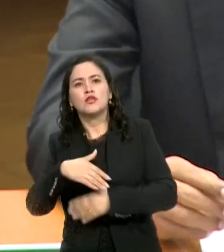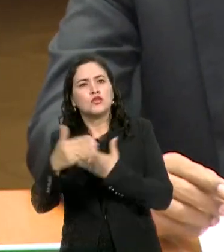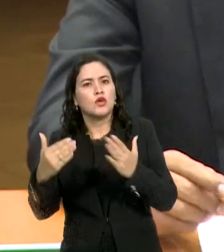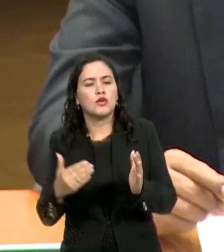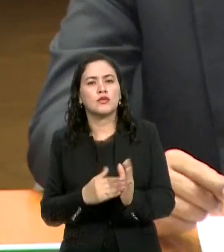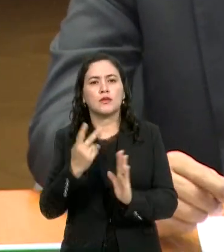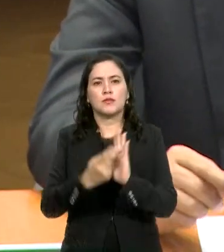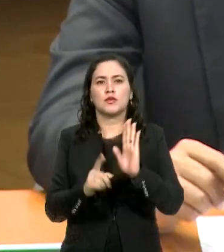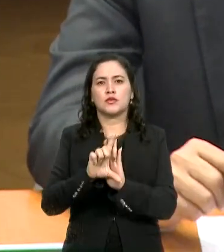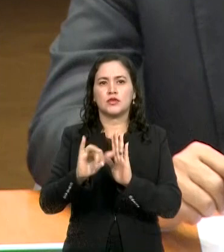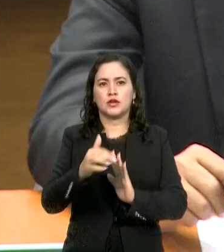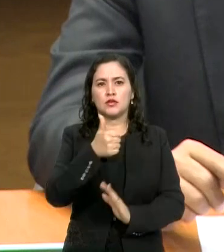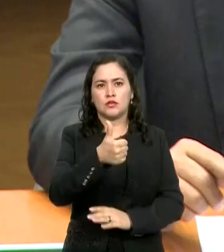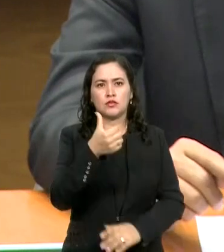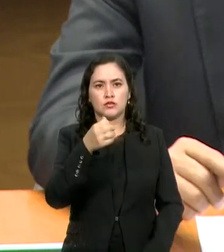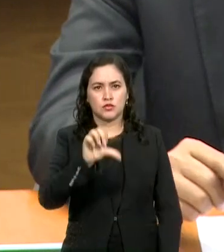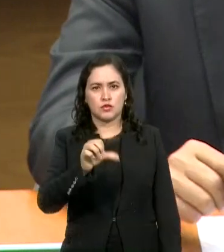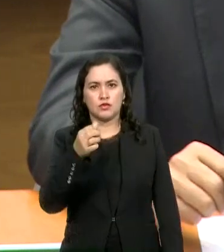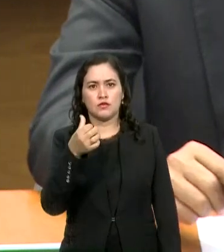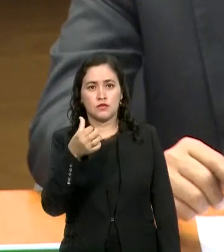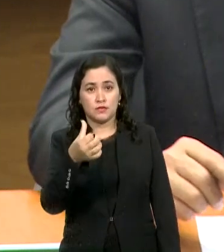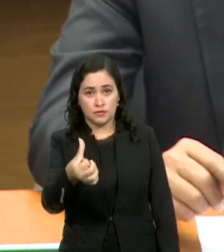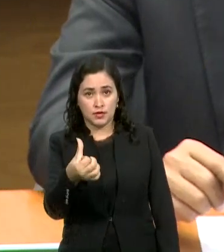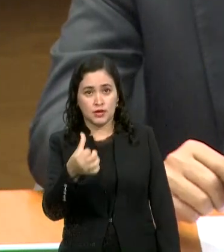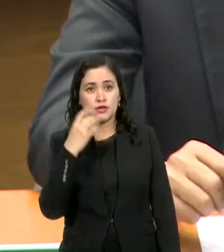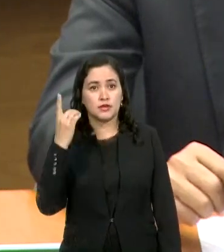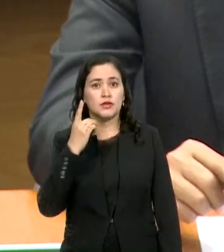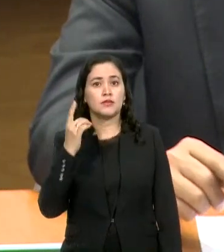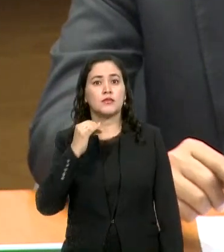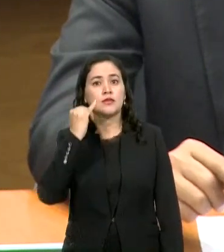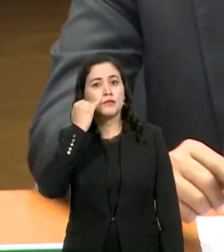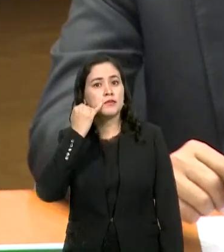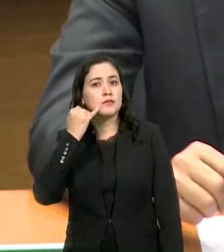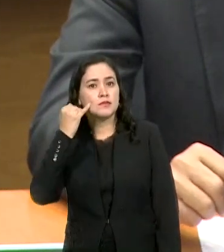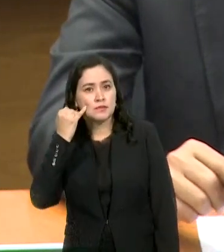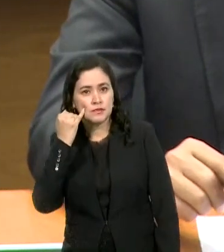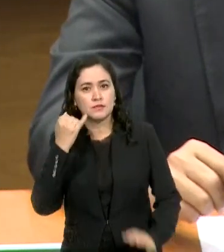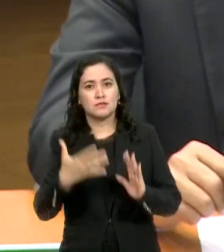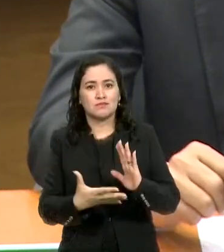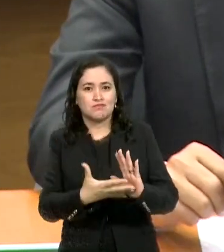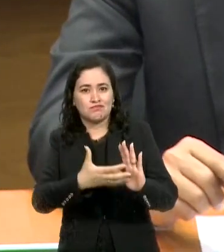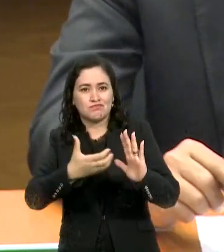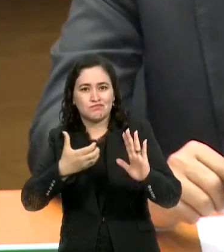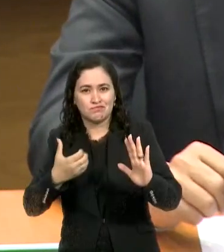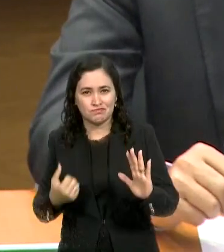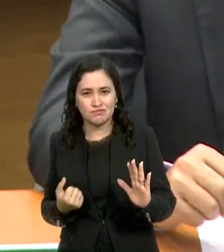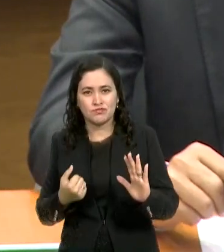requerimento 268, de autoria do deputado Hélito do Curso, retirado a pedido do autor.